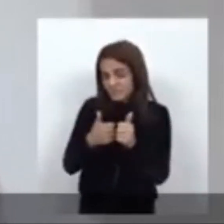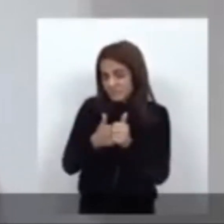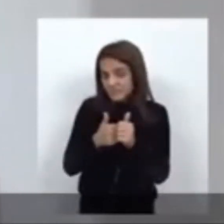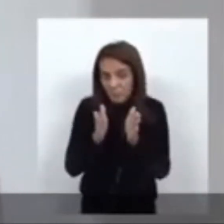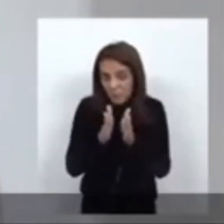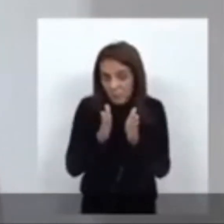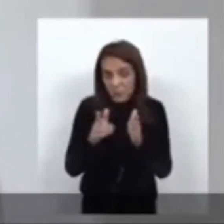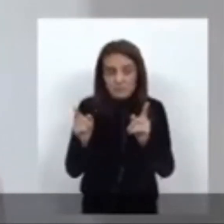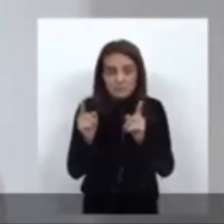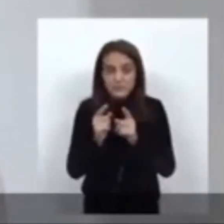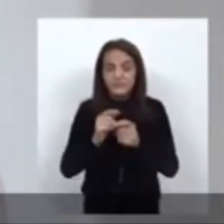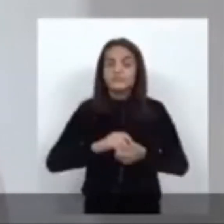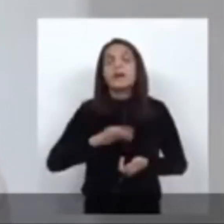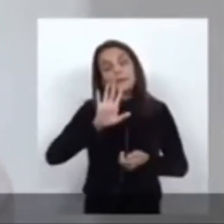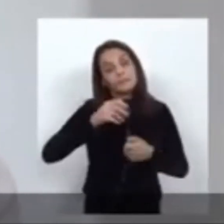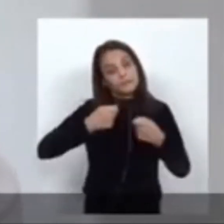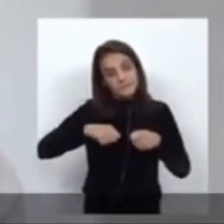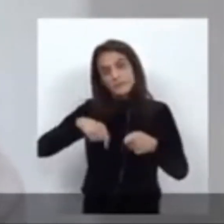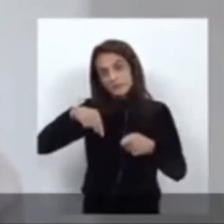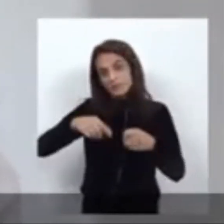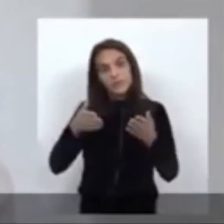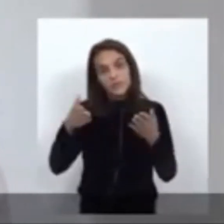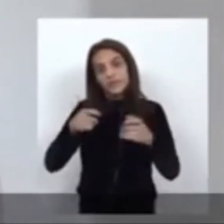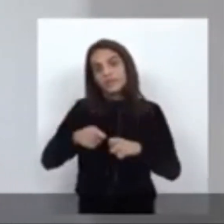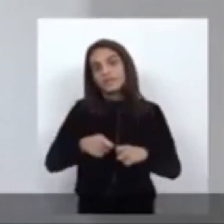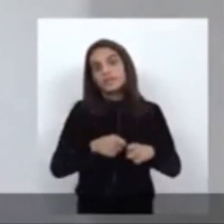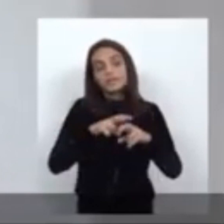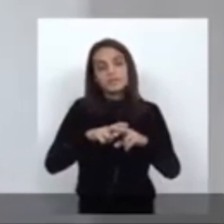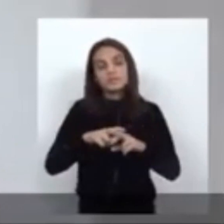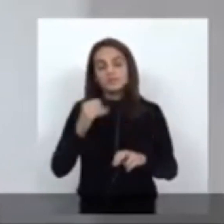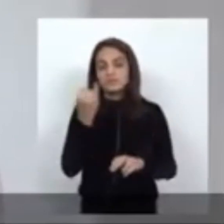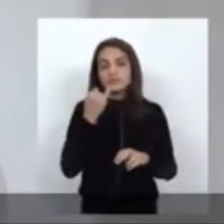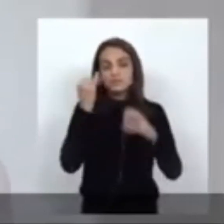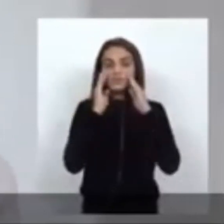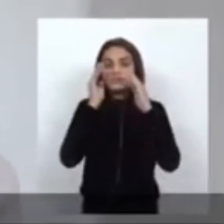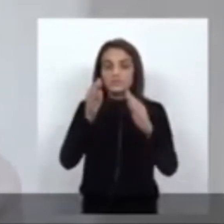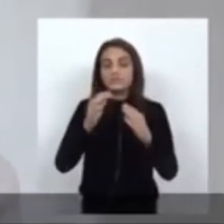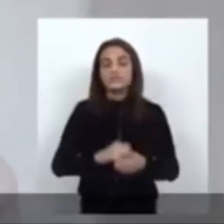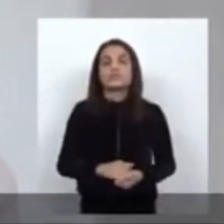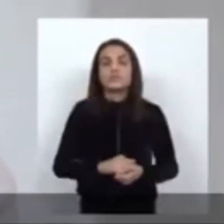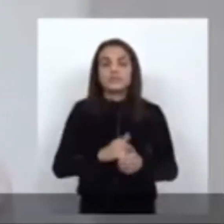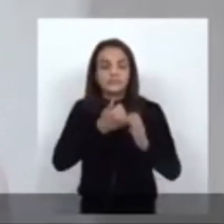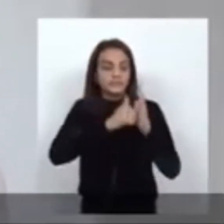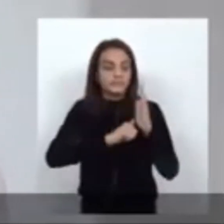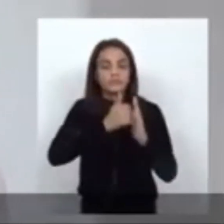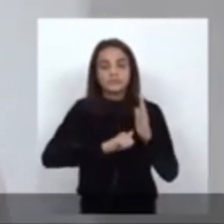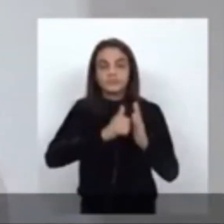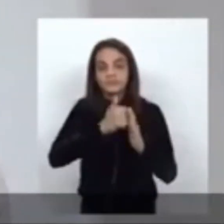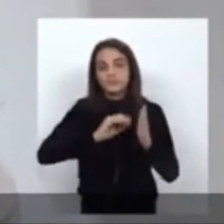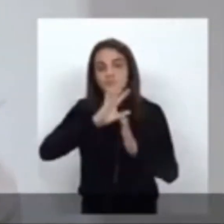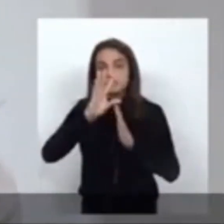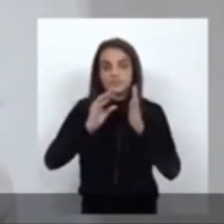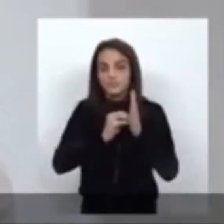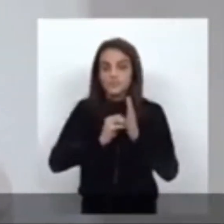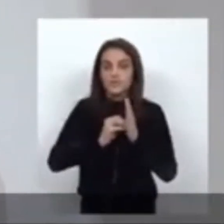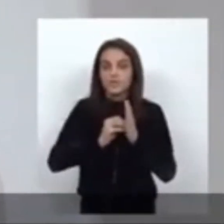o que a gente precisa agora, neste momento, fazer. Por isso que nós potencializamos aí, e não serão avaliadas para este ano todas as